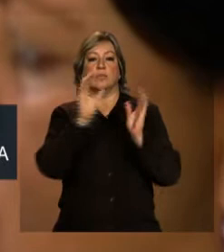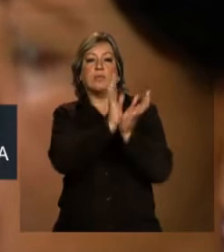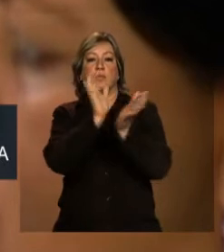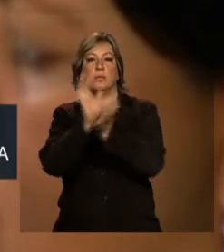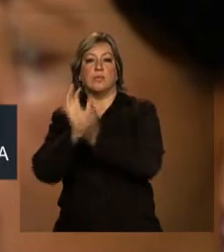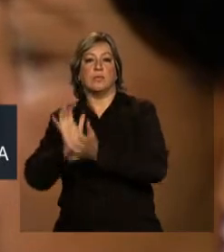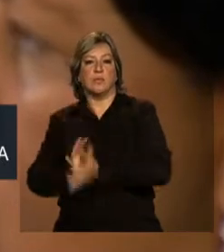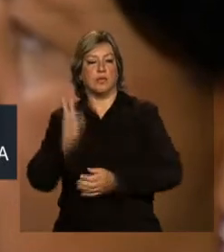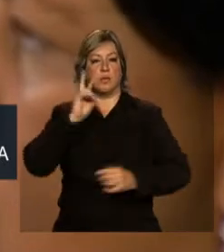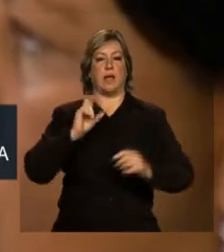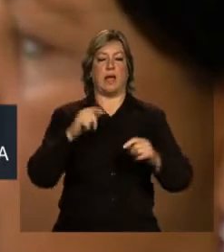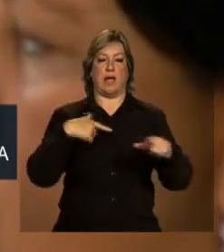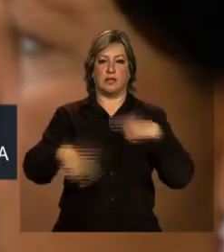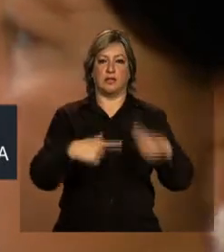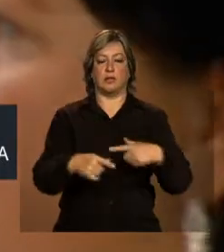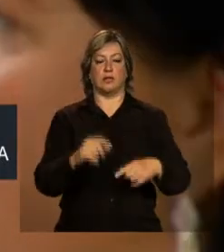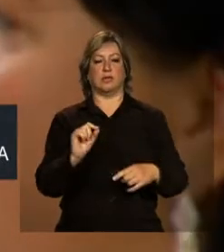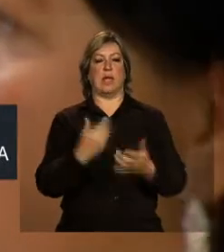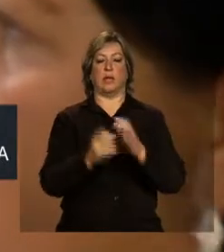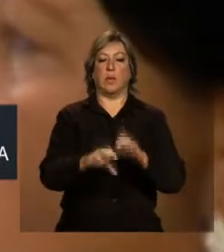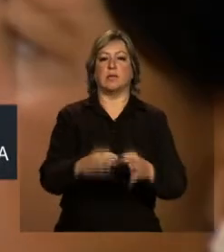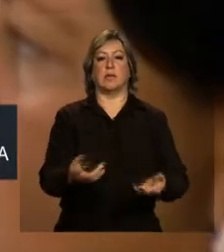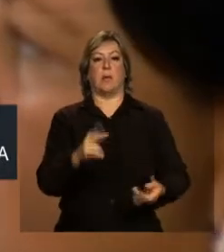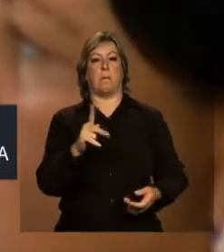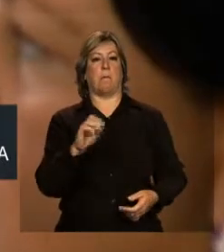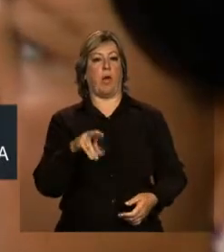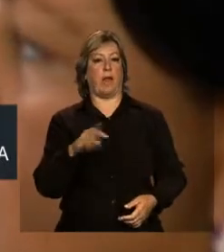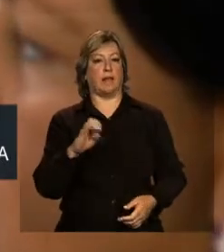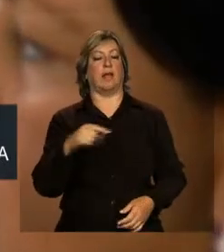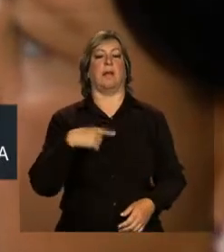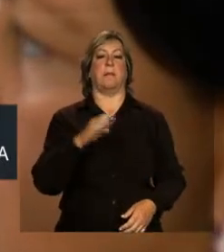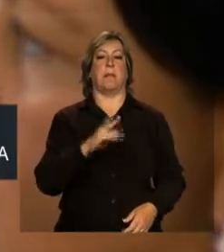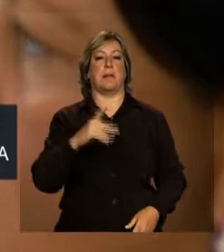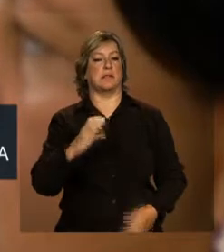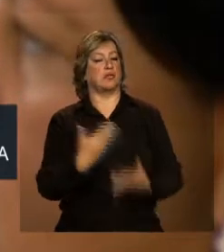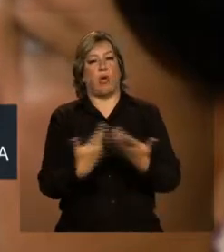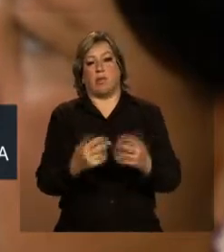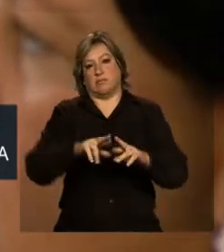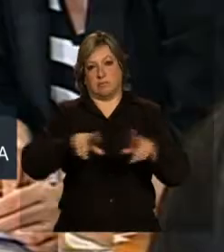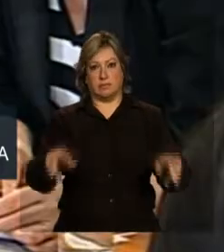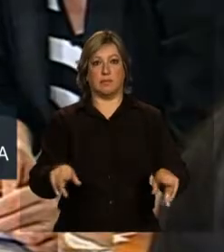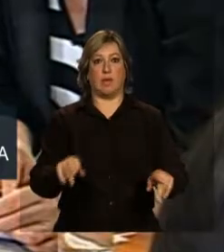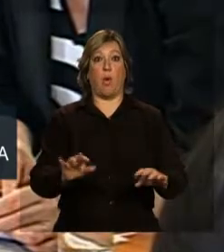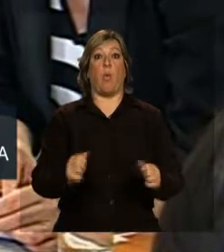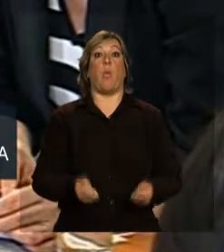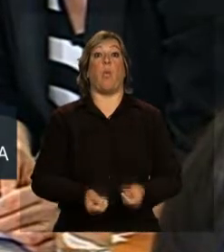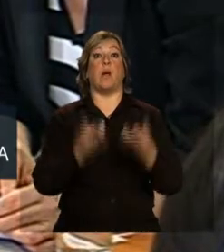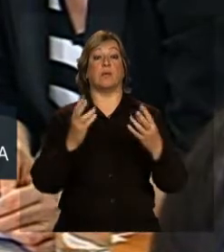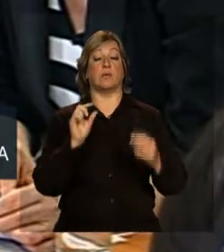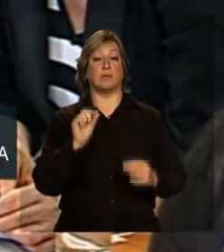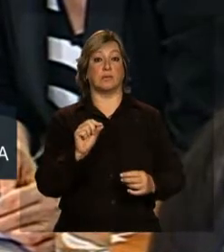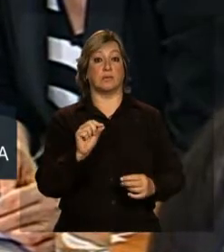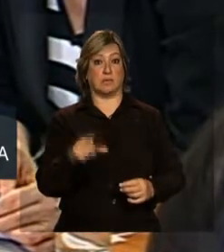beneficiadas nas ações de educação, Pronatec, transporte, BPC Escola, etc., quantas eixo acessibilidade e